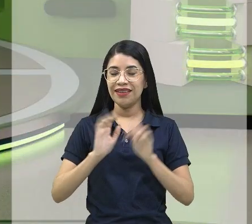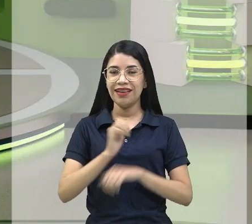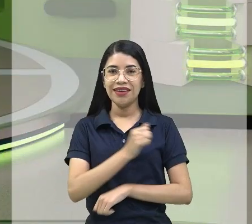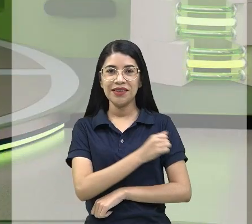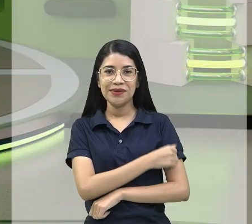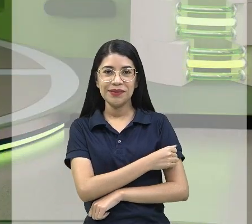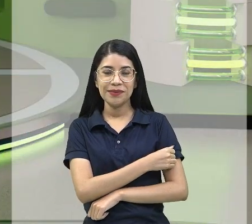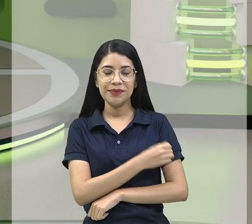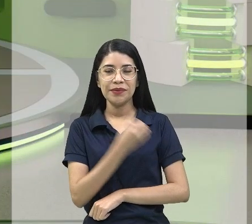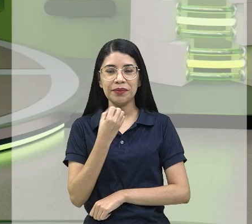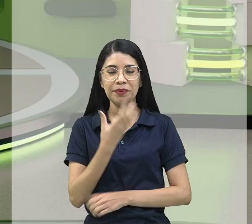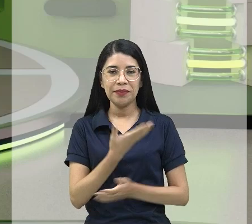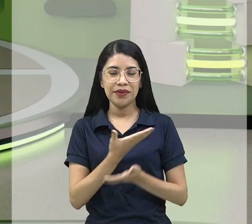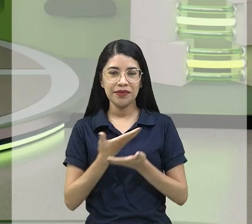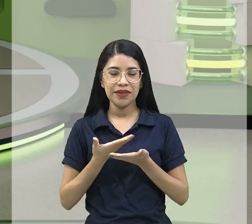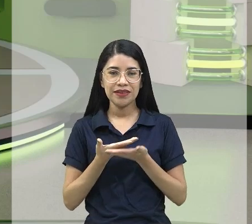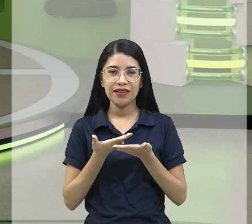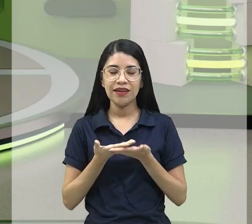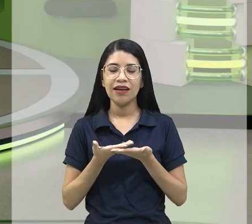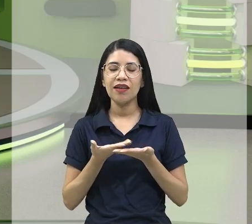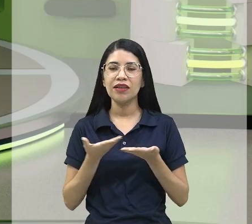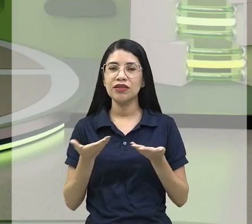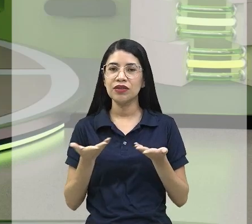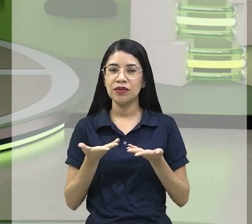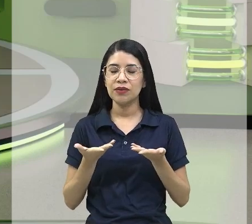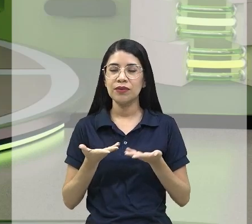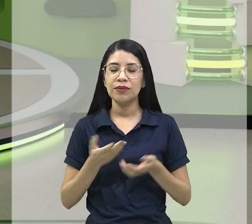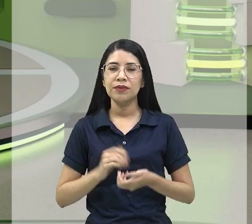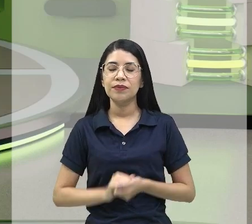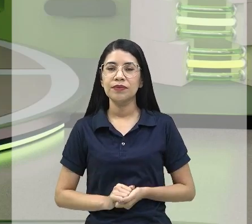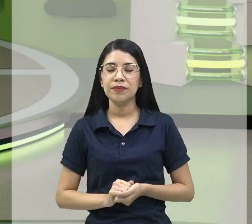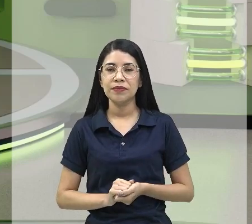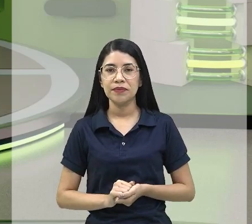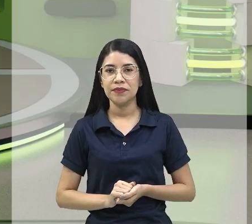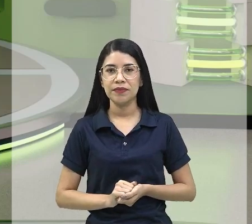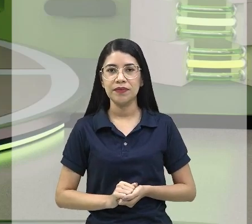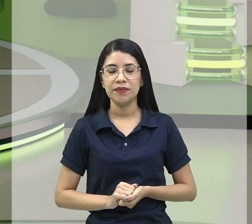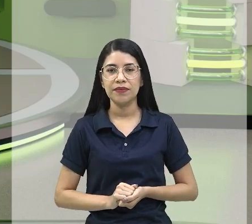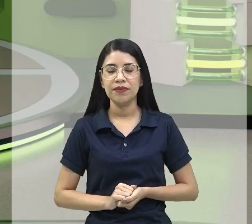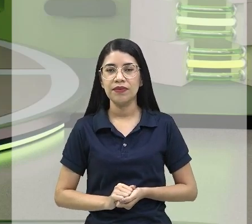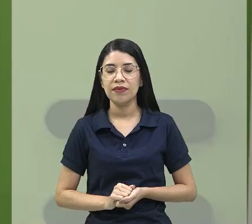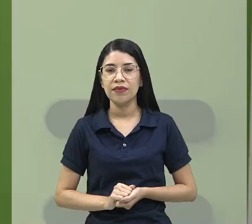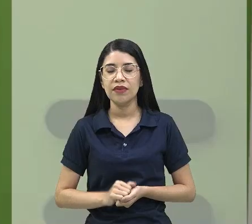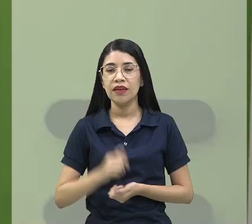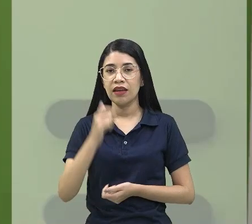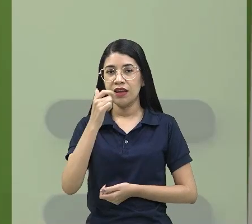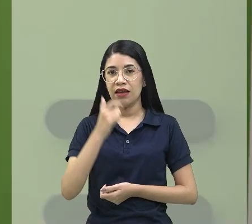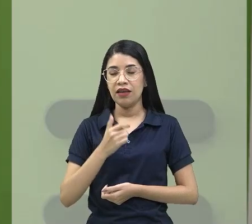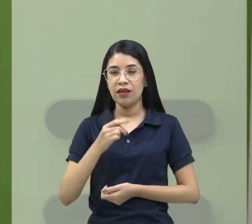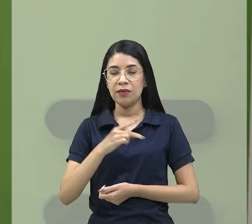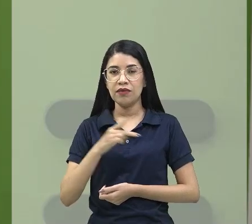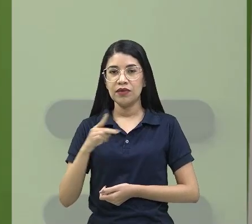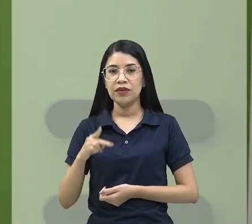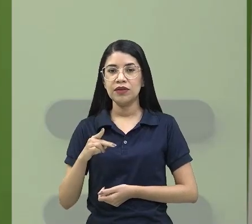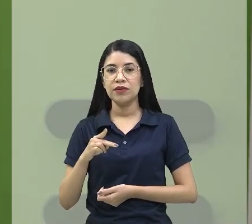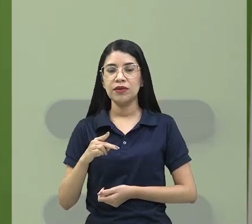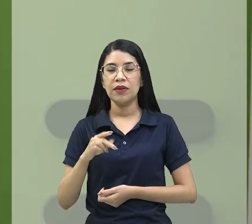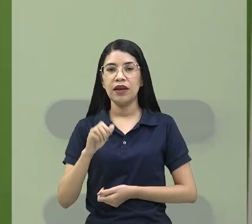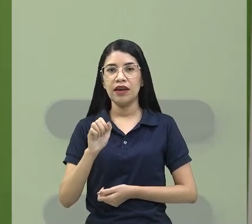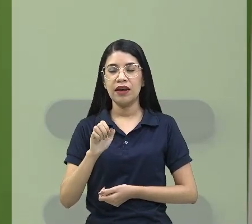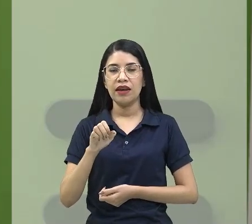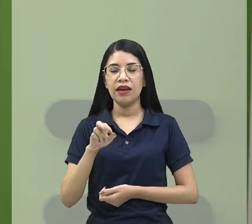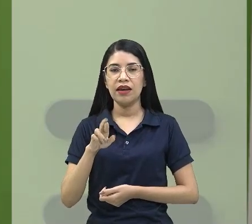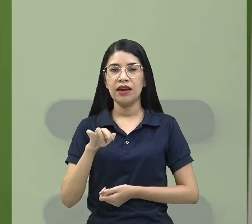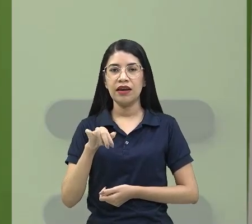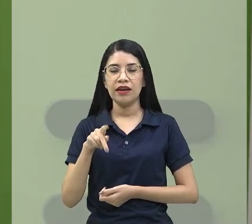alunos! Sejam bem-vindos para mais uma aula, né? Eu sou a professora